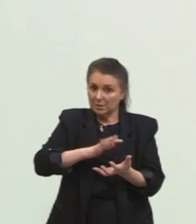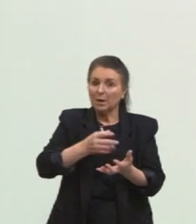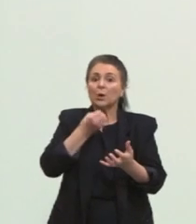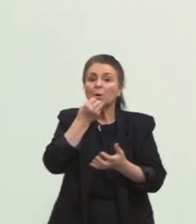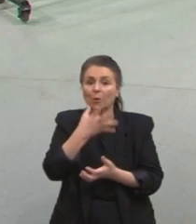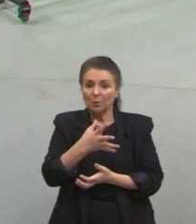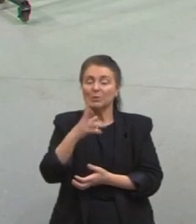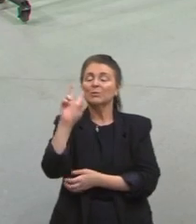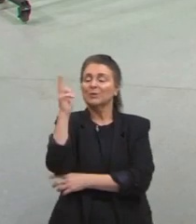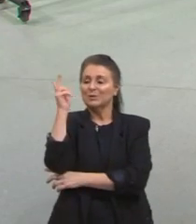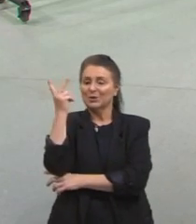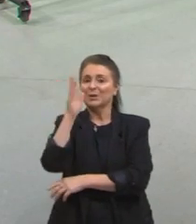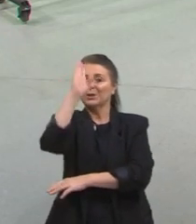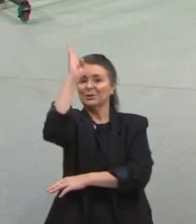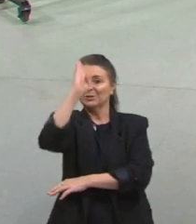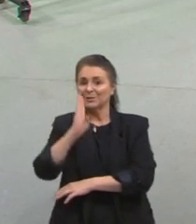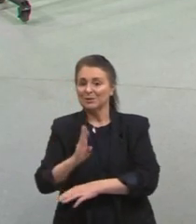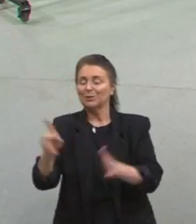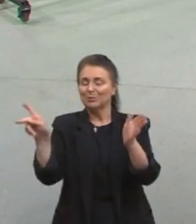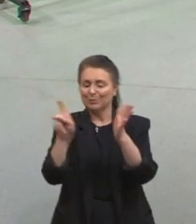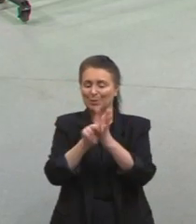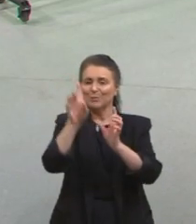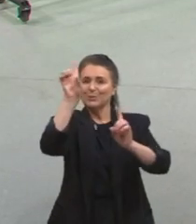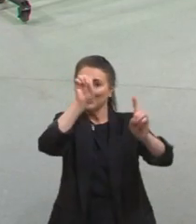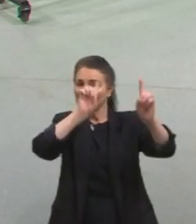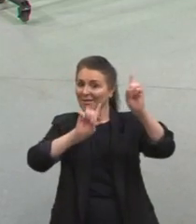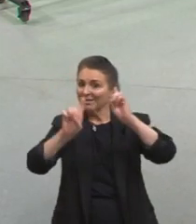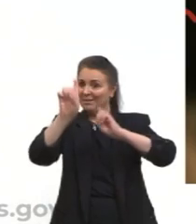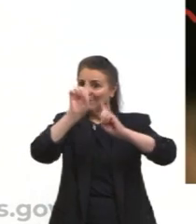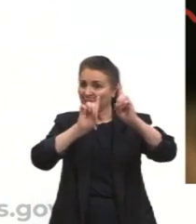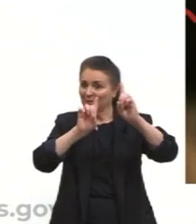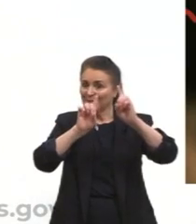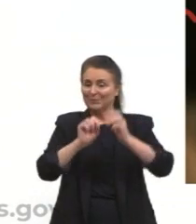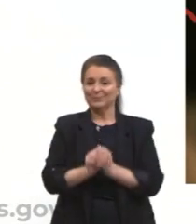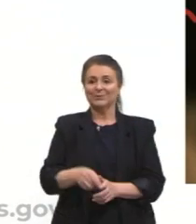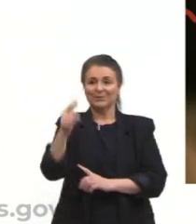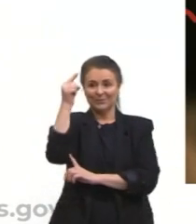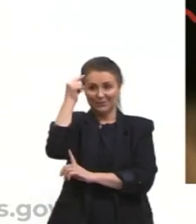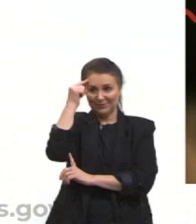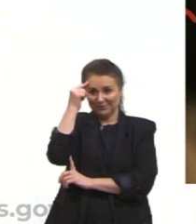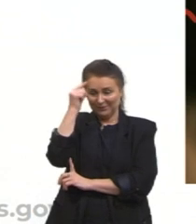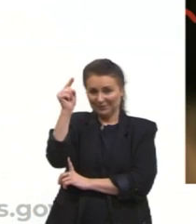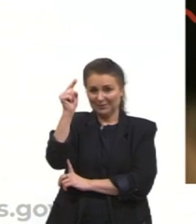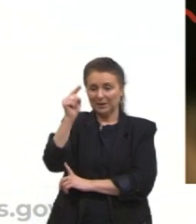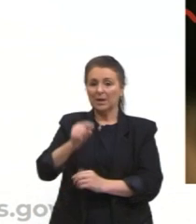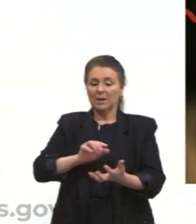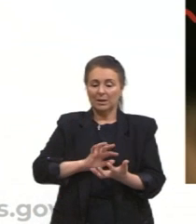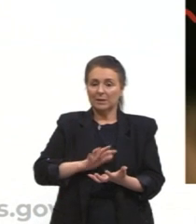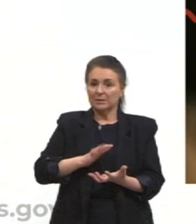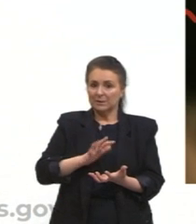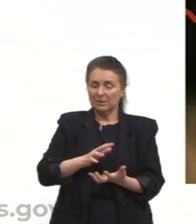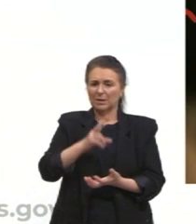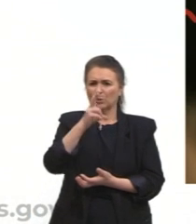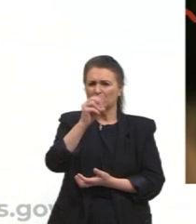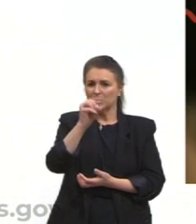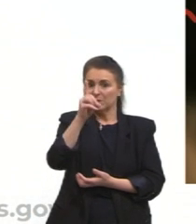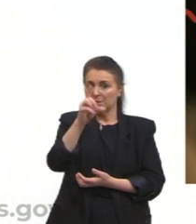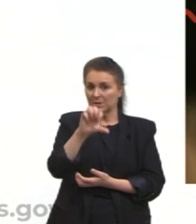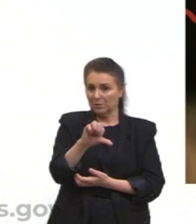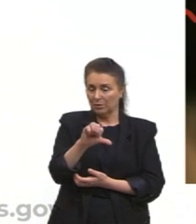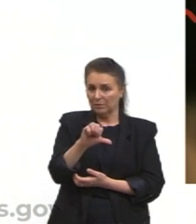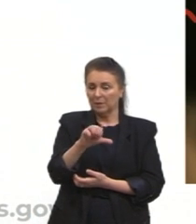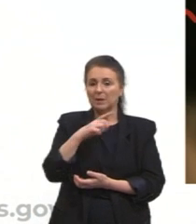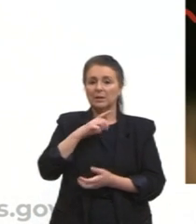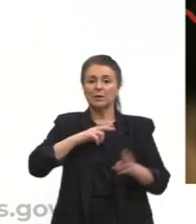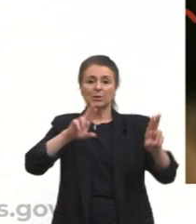também bacana Lucas vamos passar aqui Luana esse samba enredo aí de 2019 ele